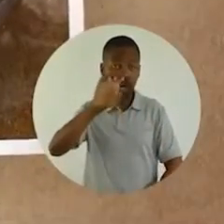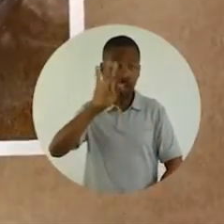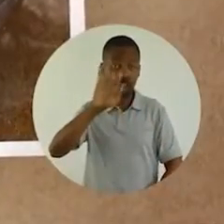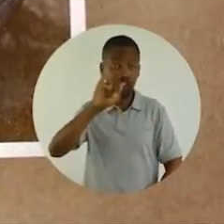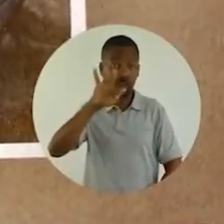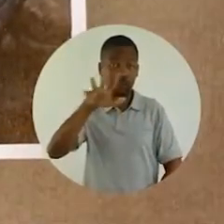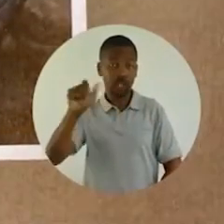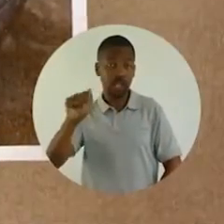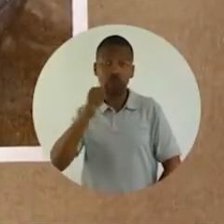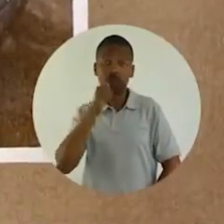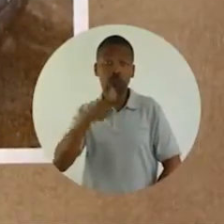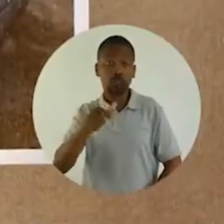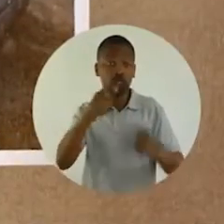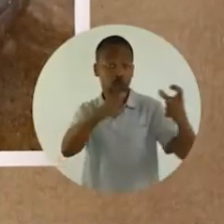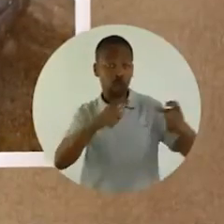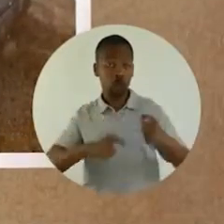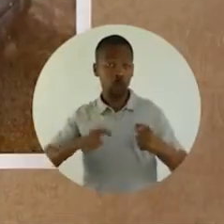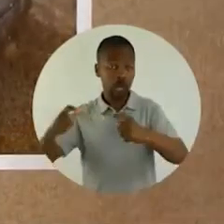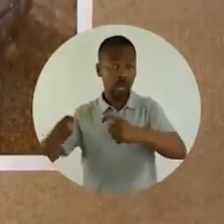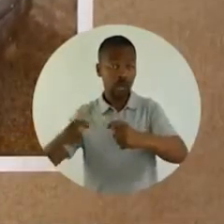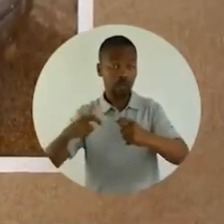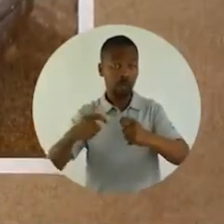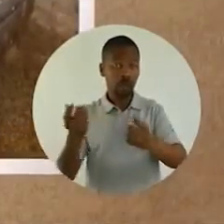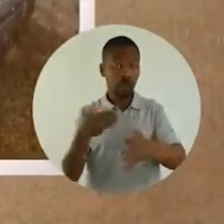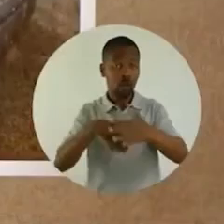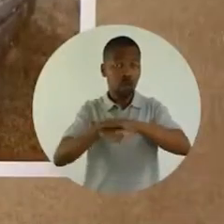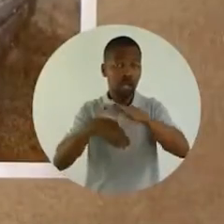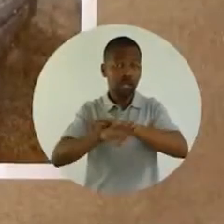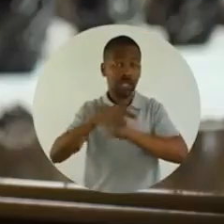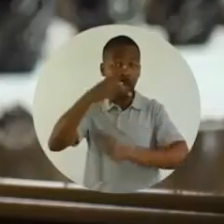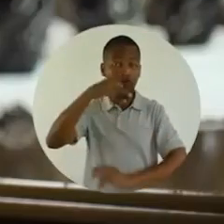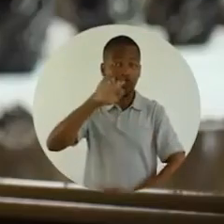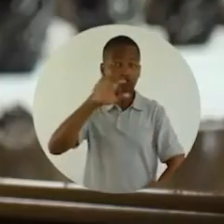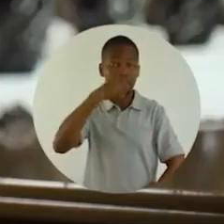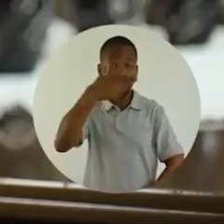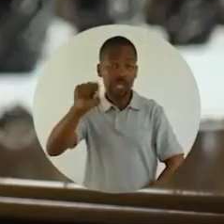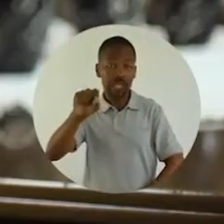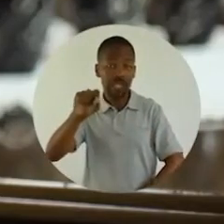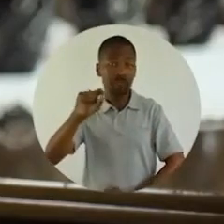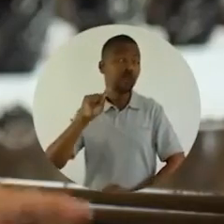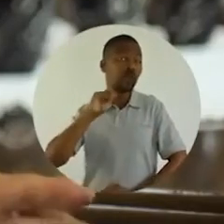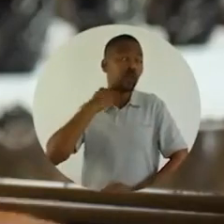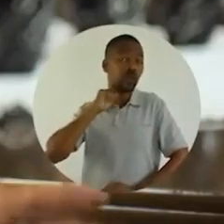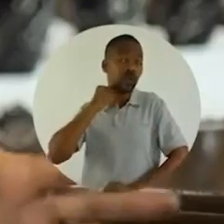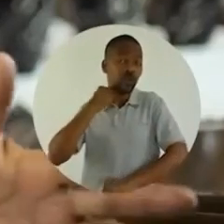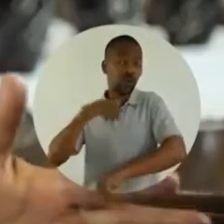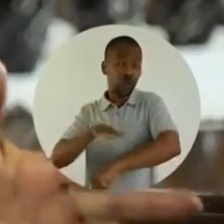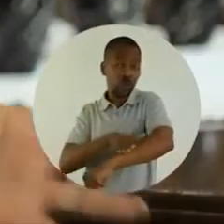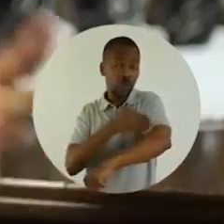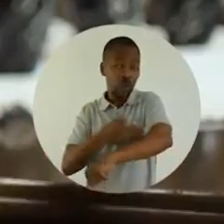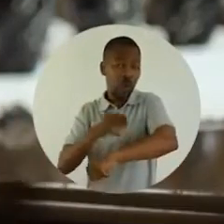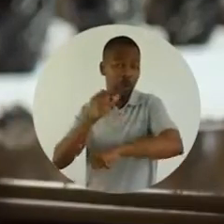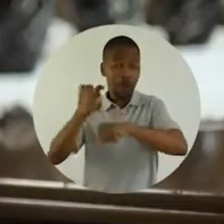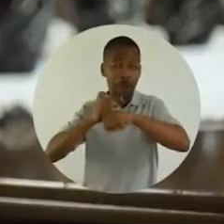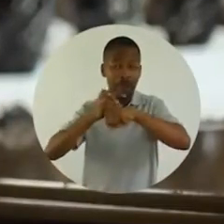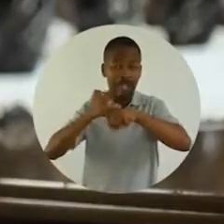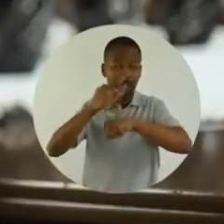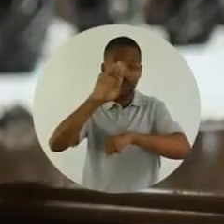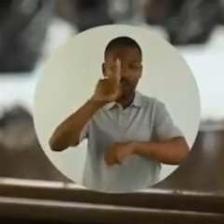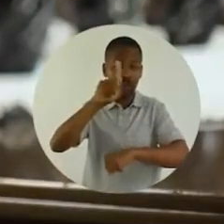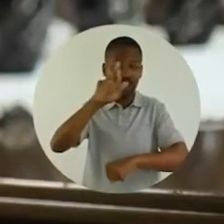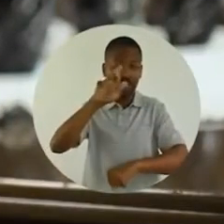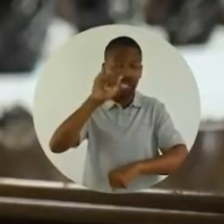tinha lugar para botar as pecinhas dele. Então ele saía daqui, todo sujo de graxa, com aqueles cabeçotes